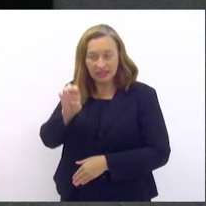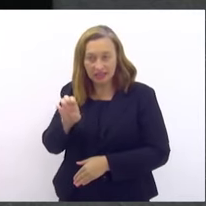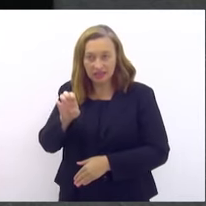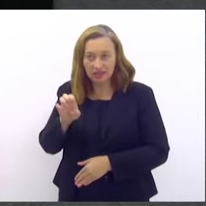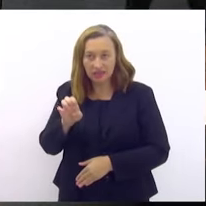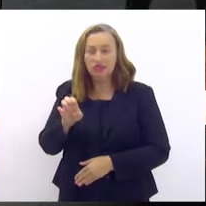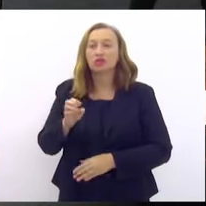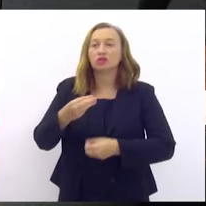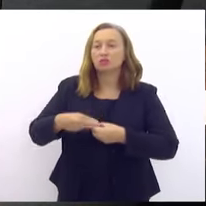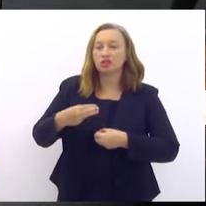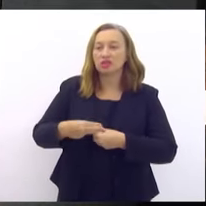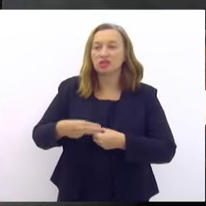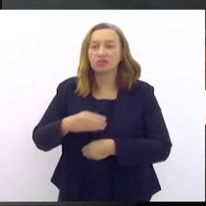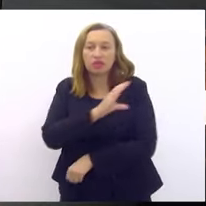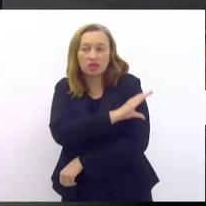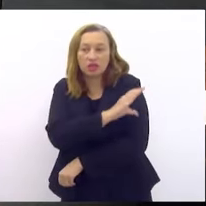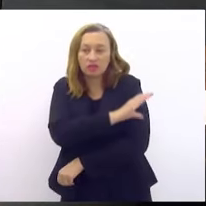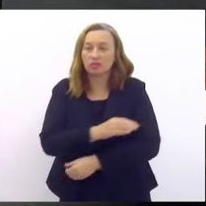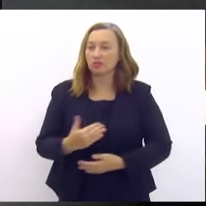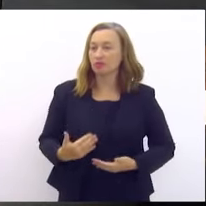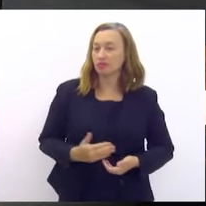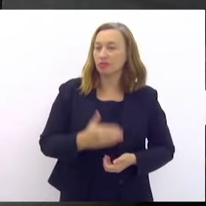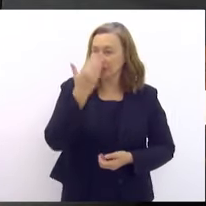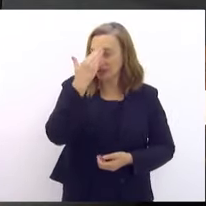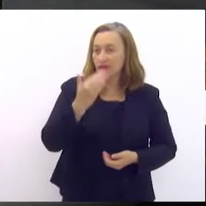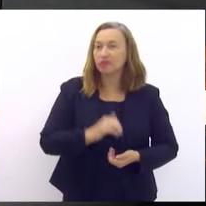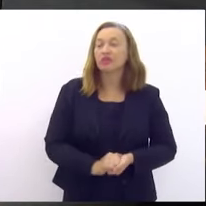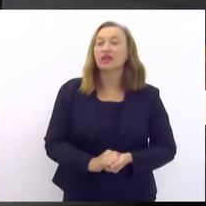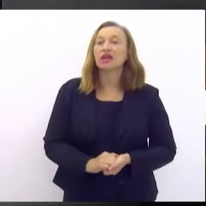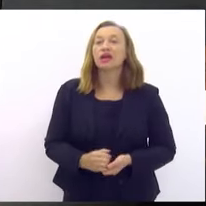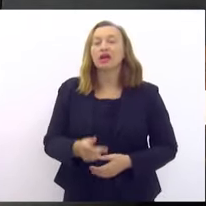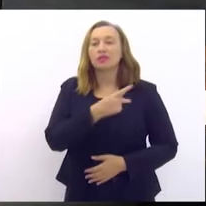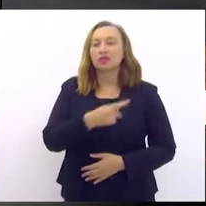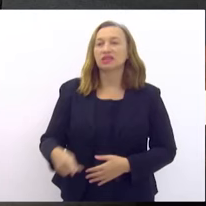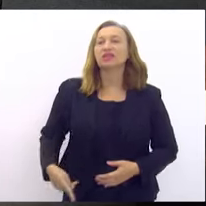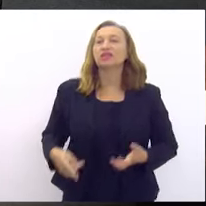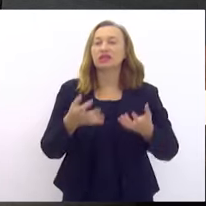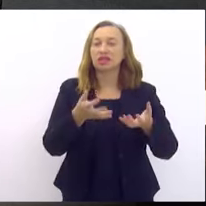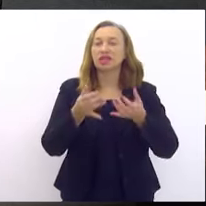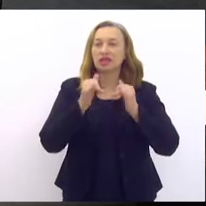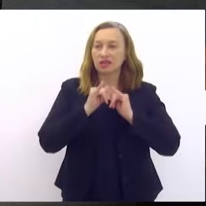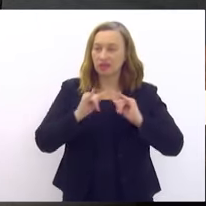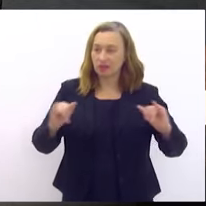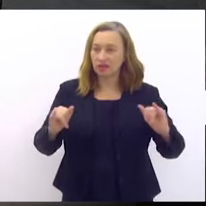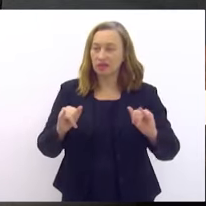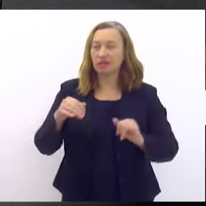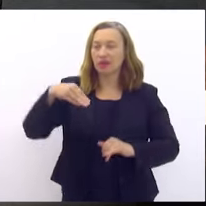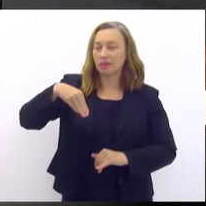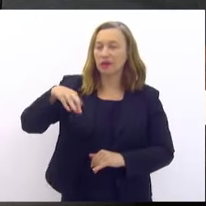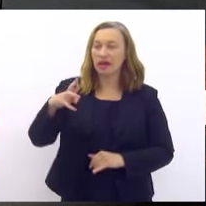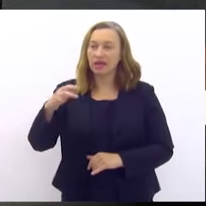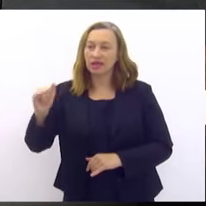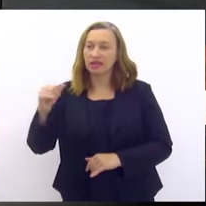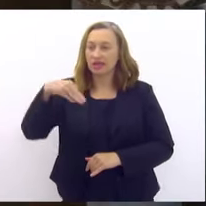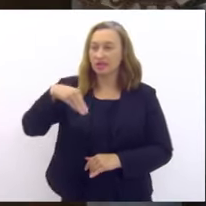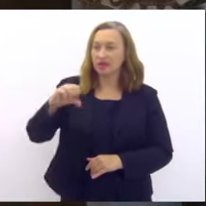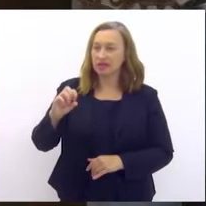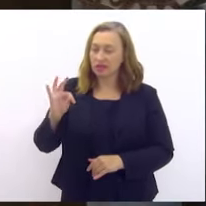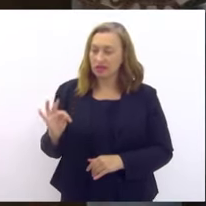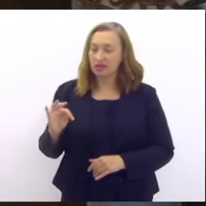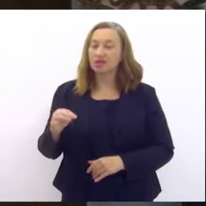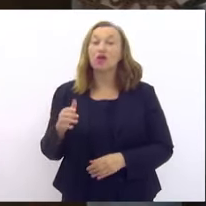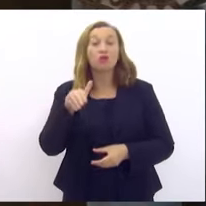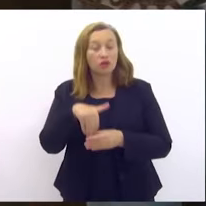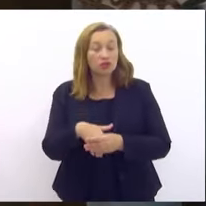Obrigada Presidente deputado Carlos Men queria declarar deputada Marina do MST que eu votei favorável